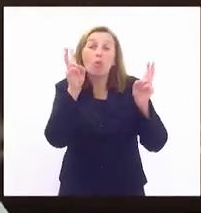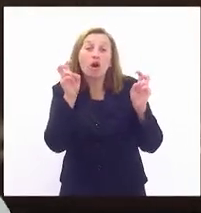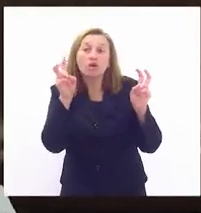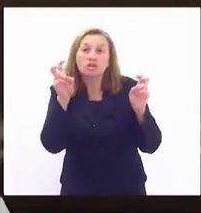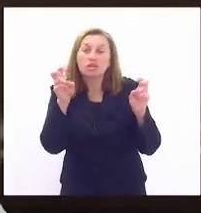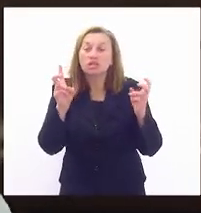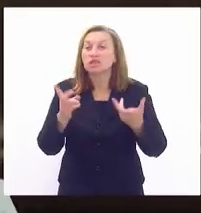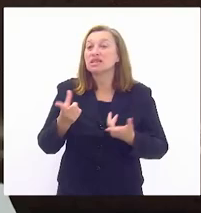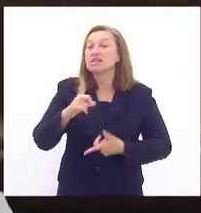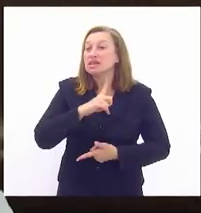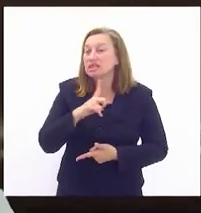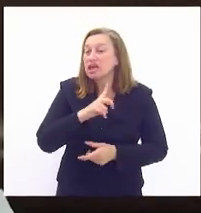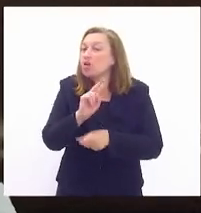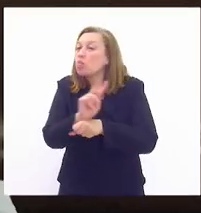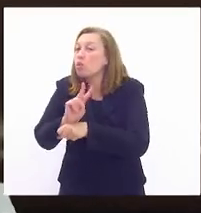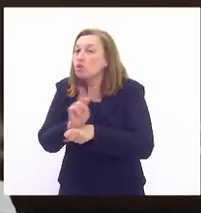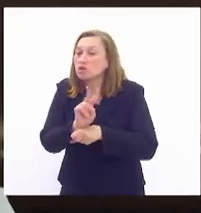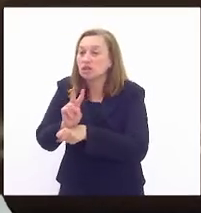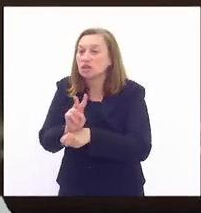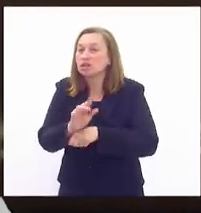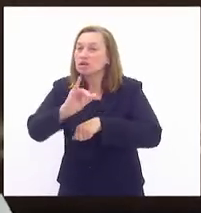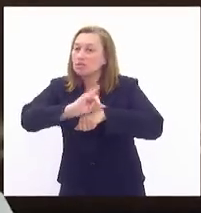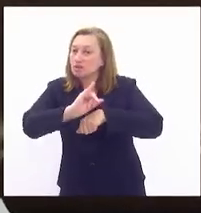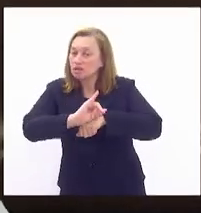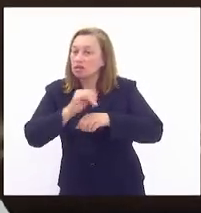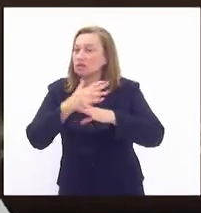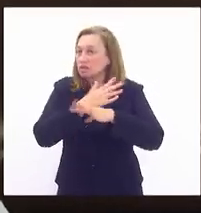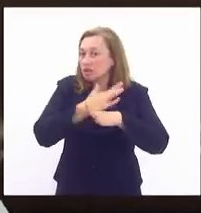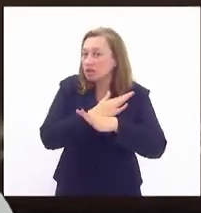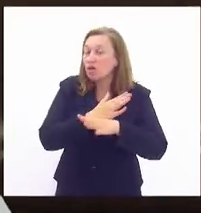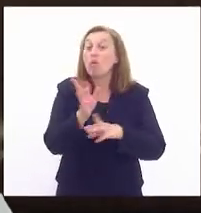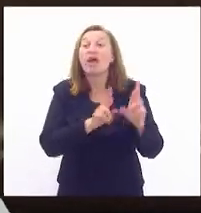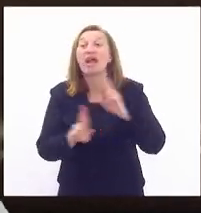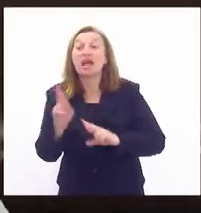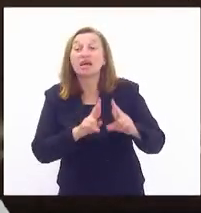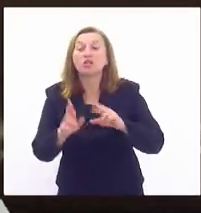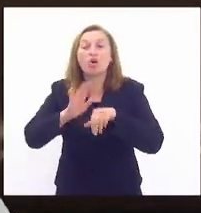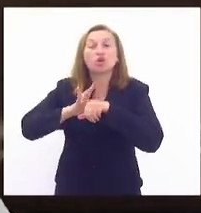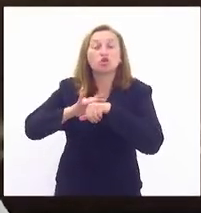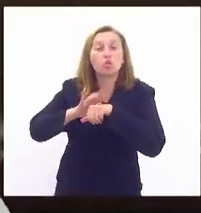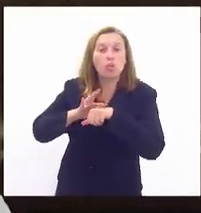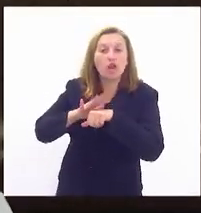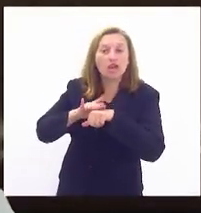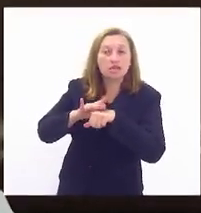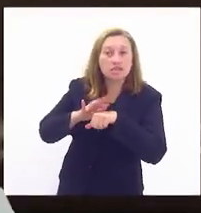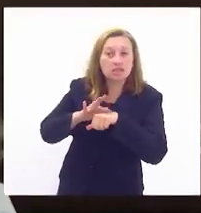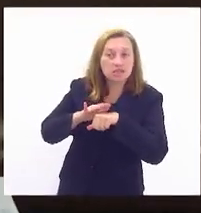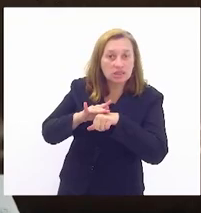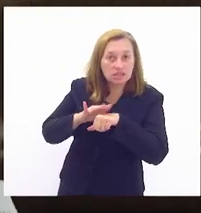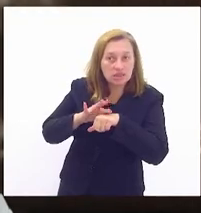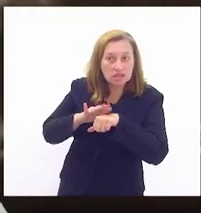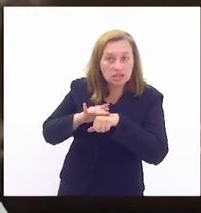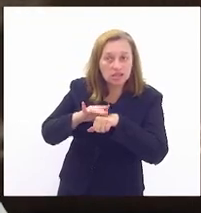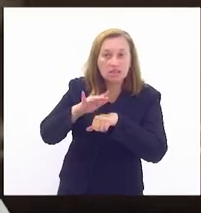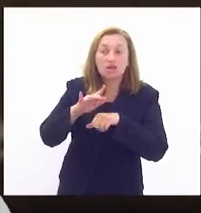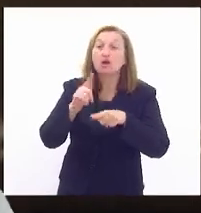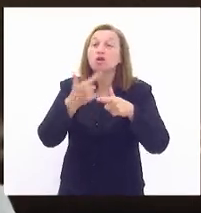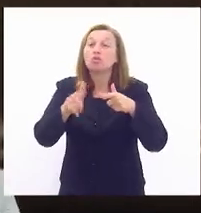se existe um monitoramento na cidade de Volta Redonda em relação às doenças causadas, às doenças